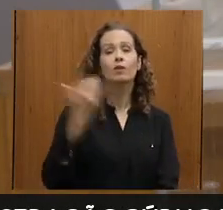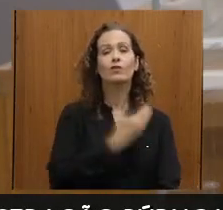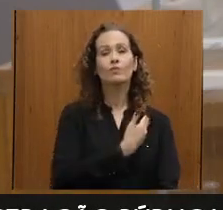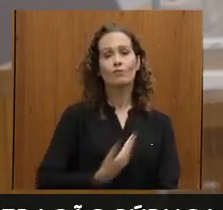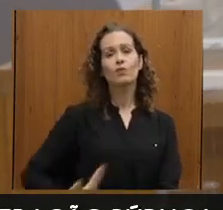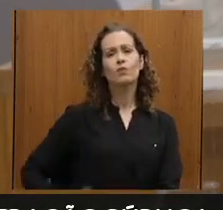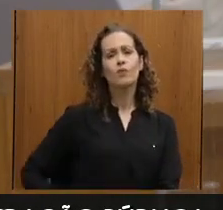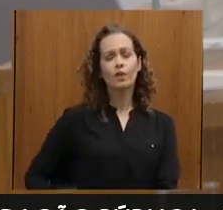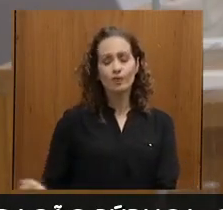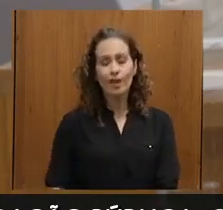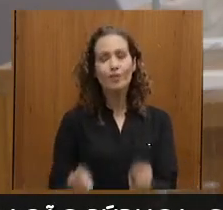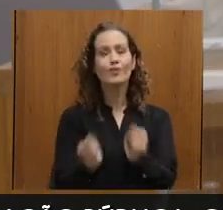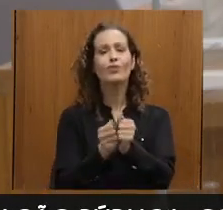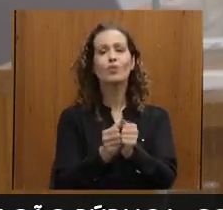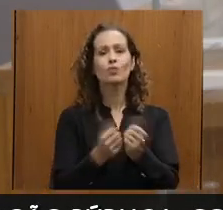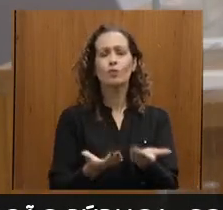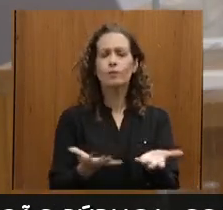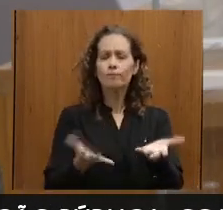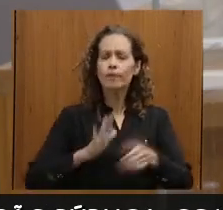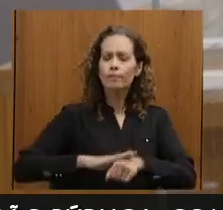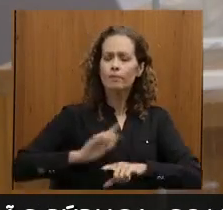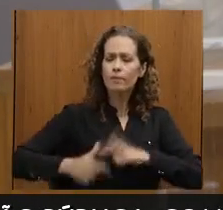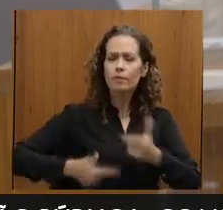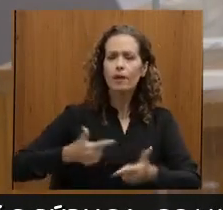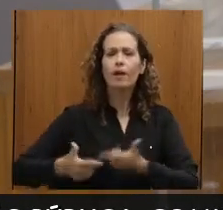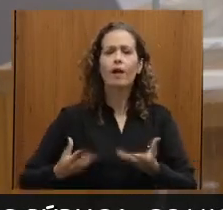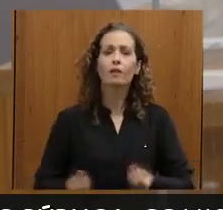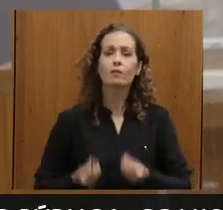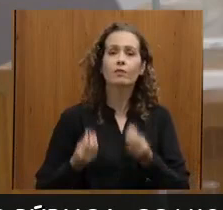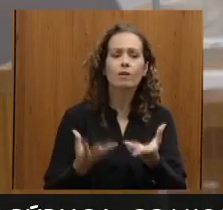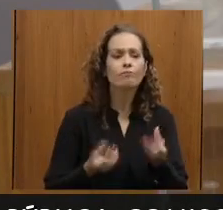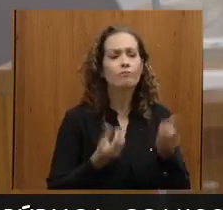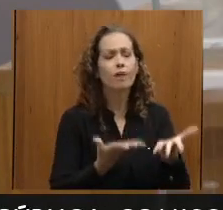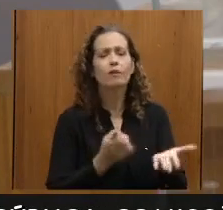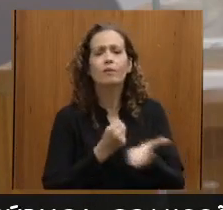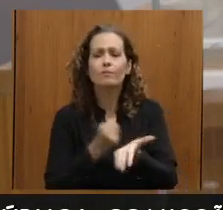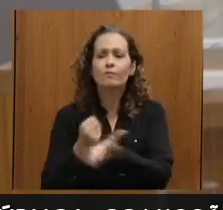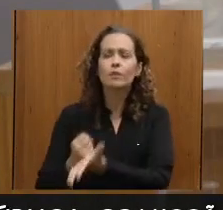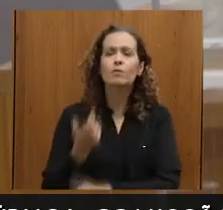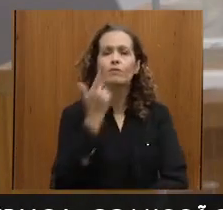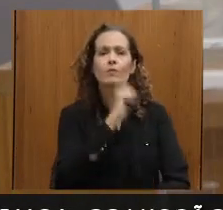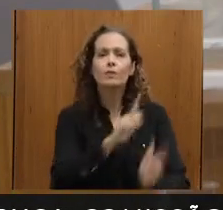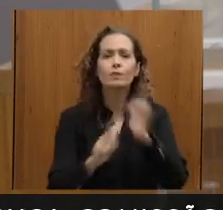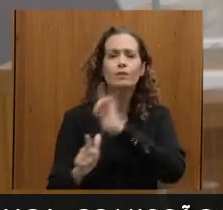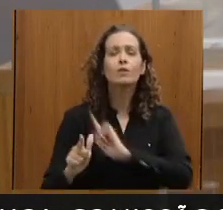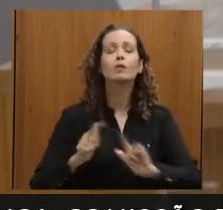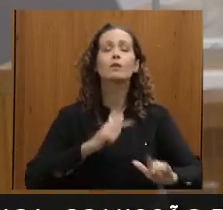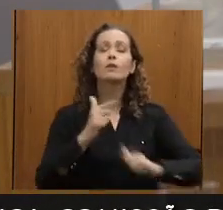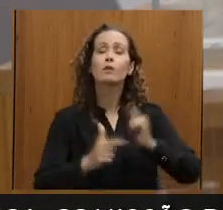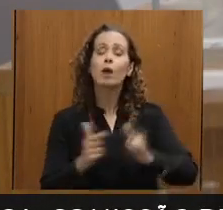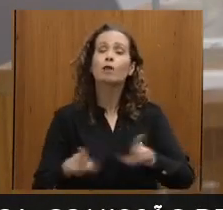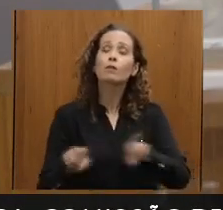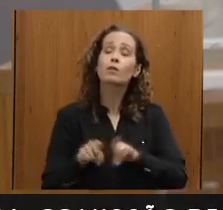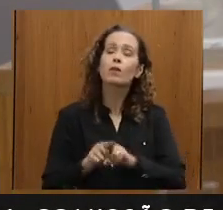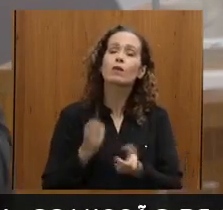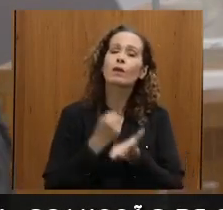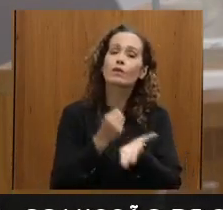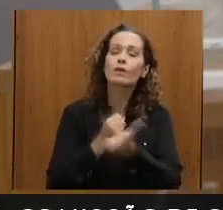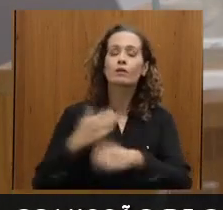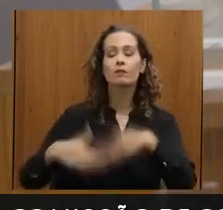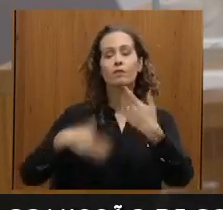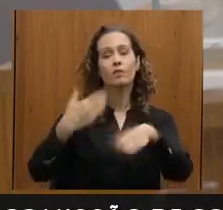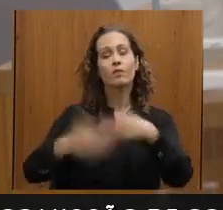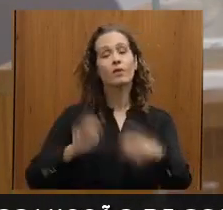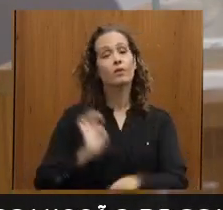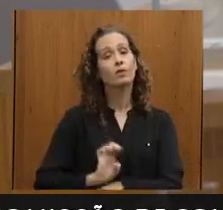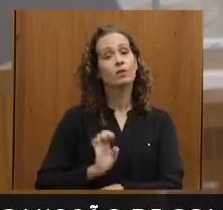ser parceiro de quem quer produzir, quem quer gerar emprego, quem quer gerar renda e quem quer atrair e ajudar a desenvolver o Estado